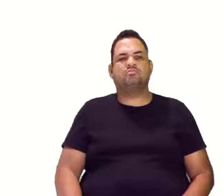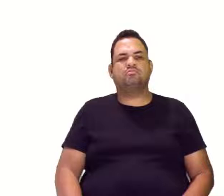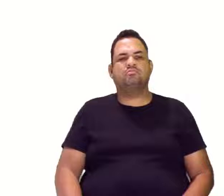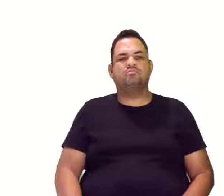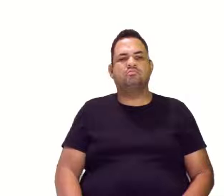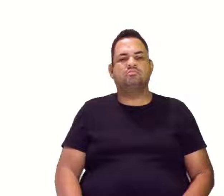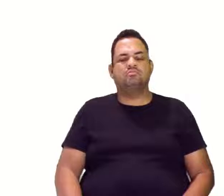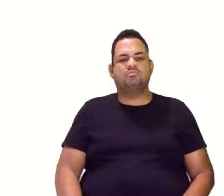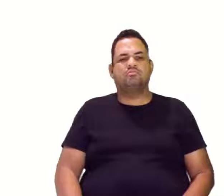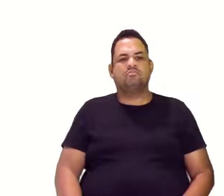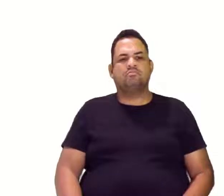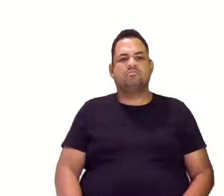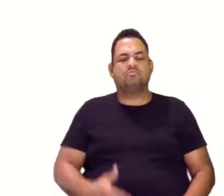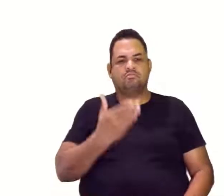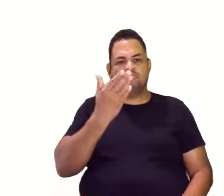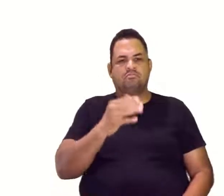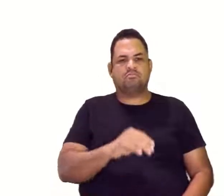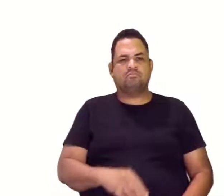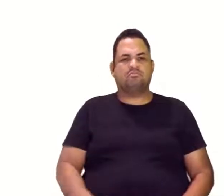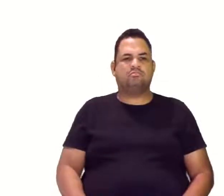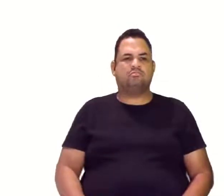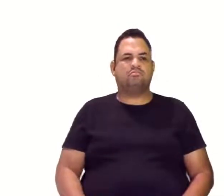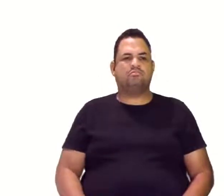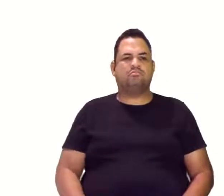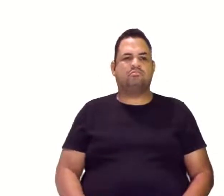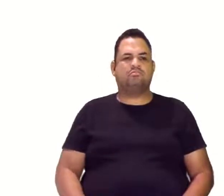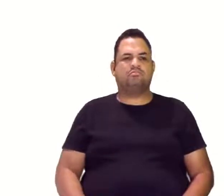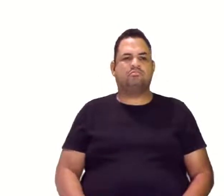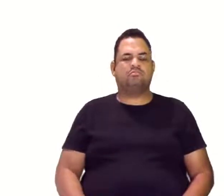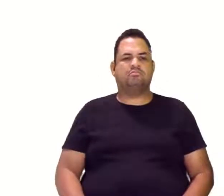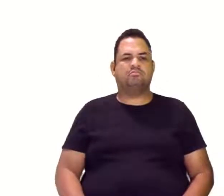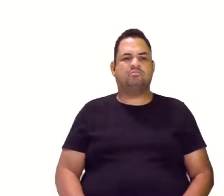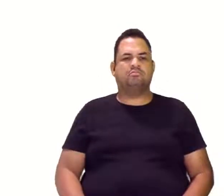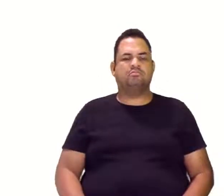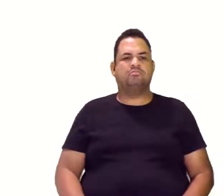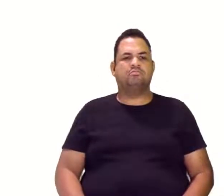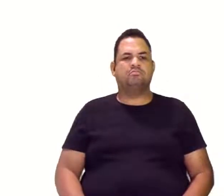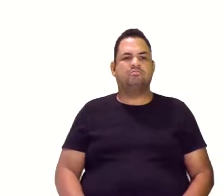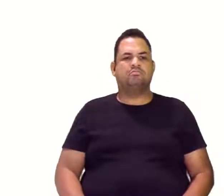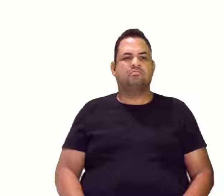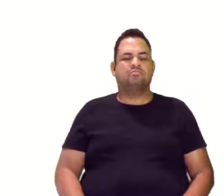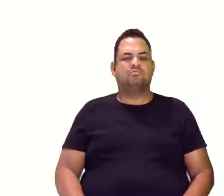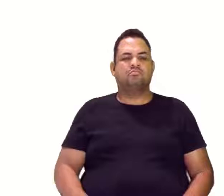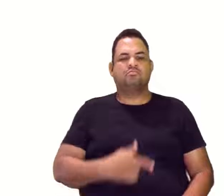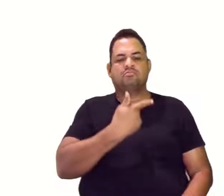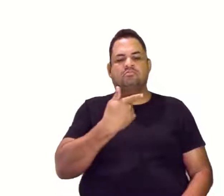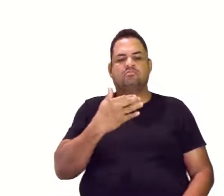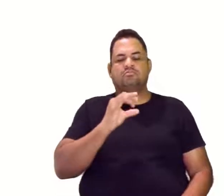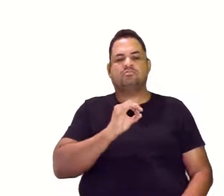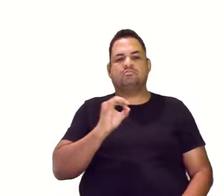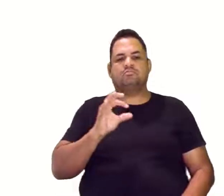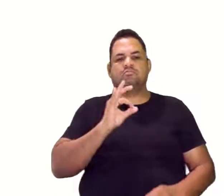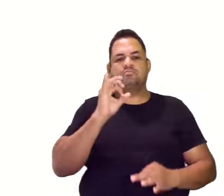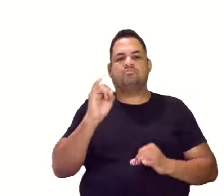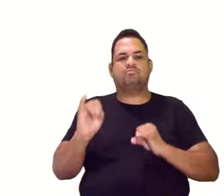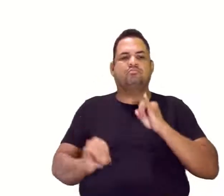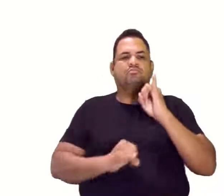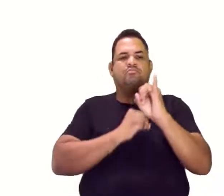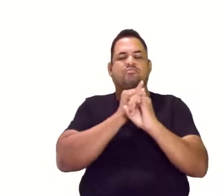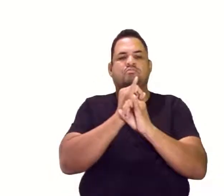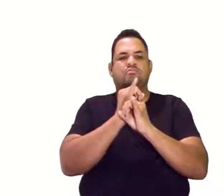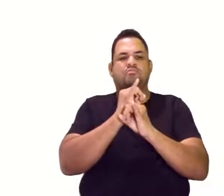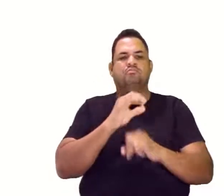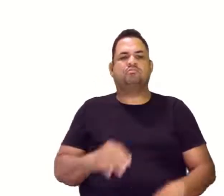de 120, né? Ah, não, é 20%, né? Desculpa. É 20 da internet. Isso, da internet é 20%. Vamos arrumar